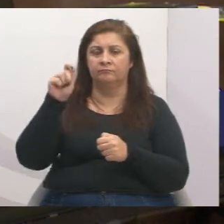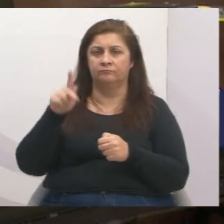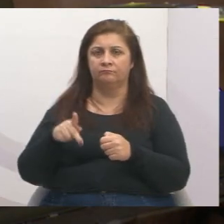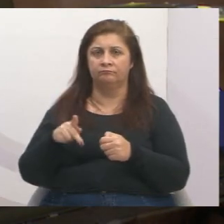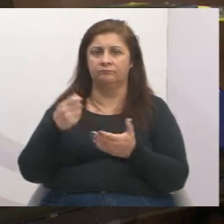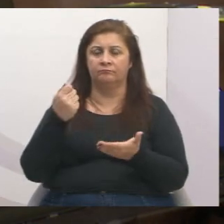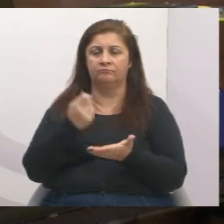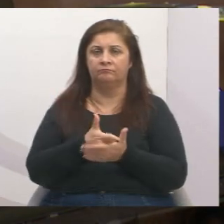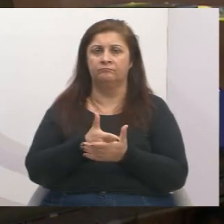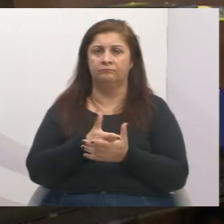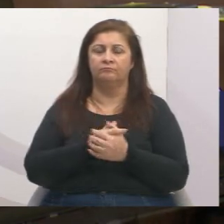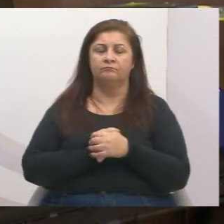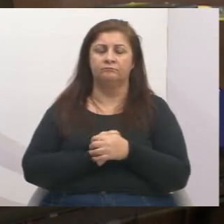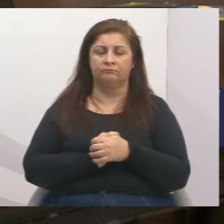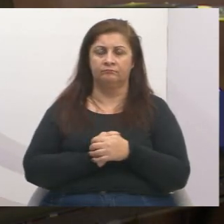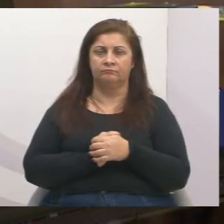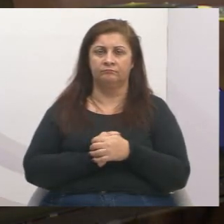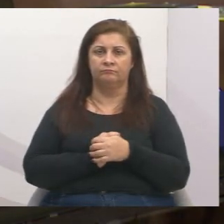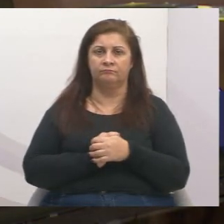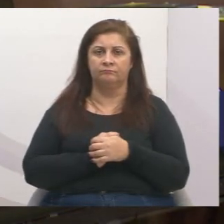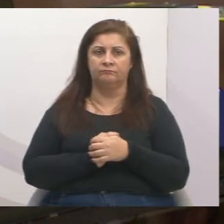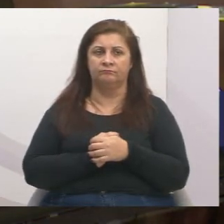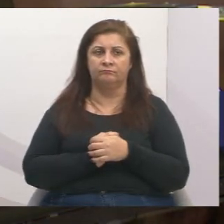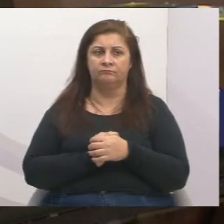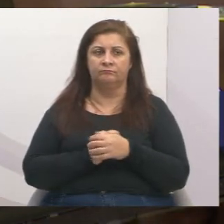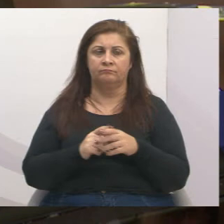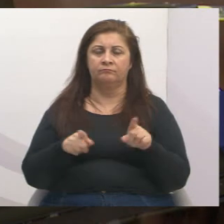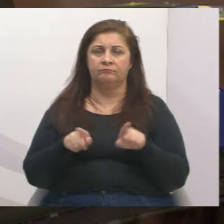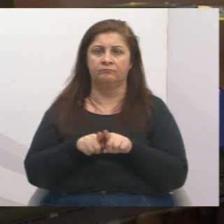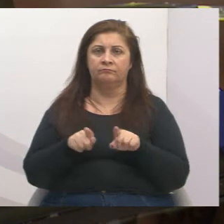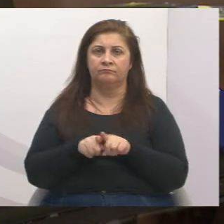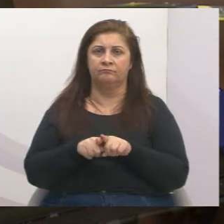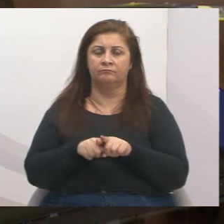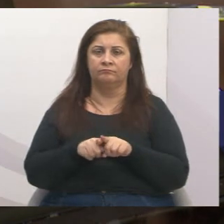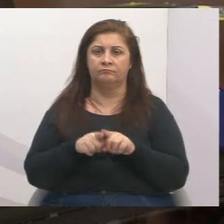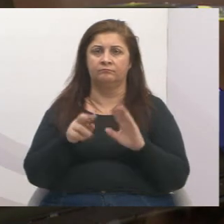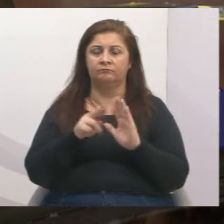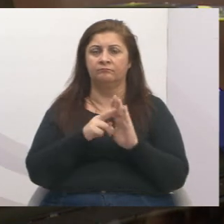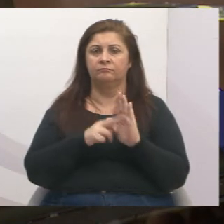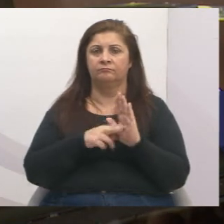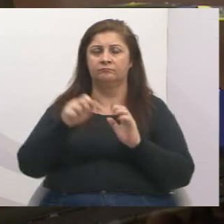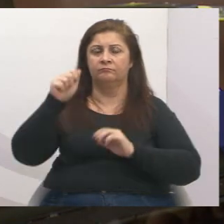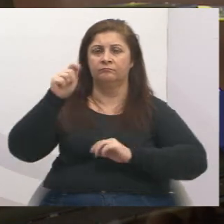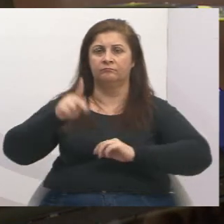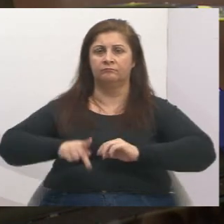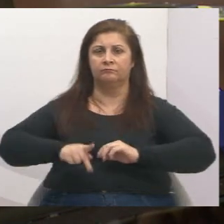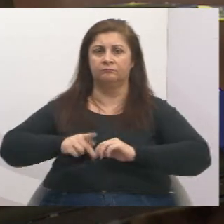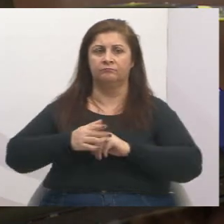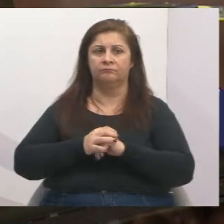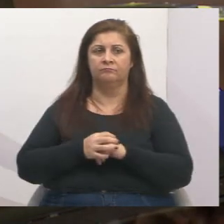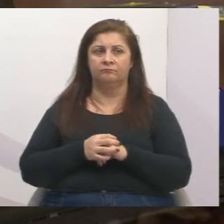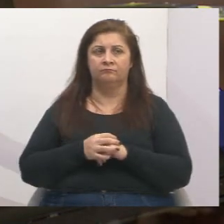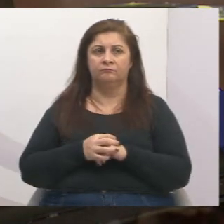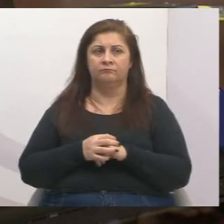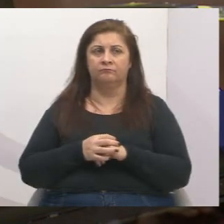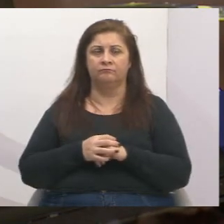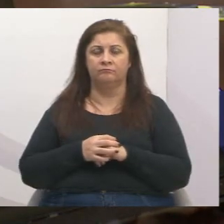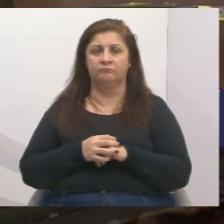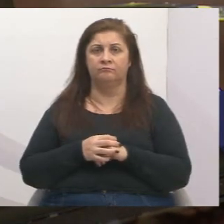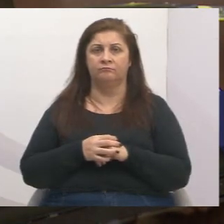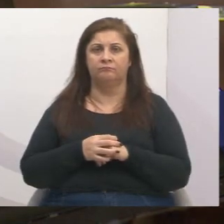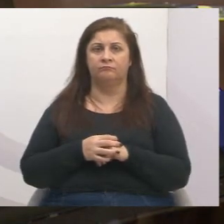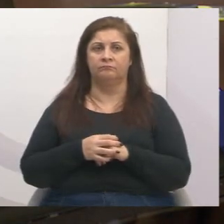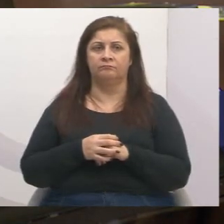dos aposentados da nossa cidade e mexer também na regra de aposentadoria de quem está lá, está